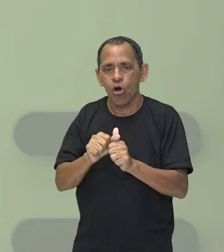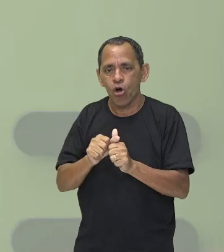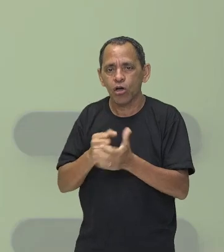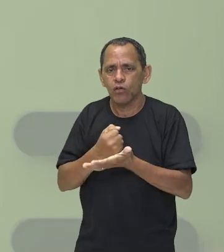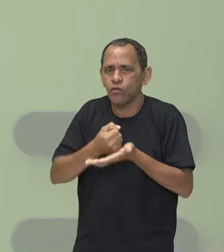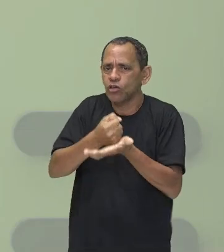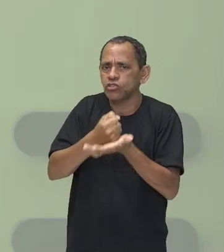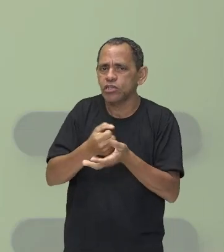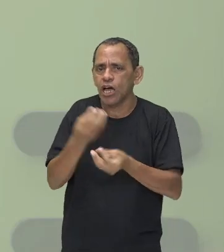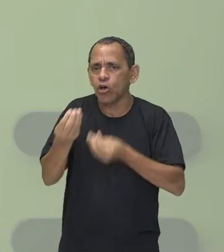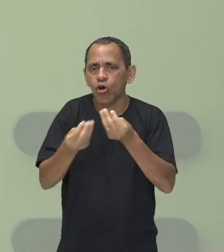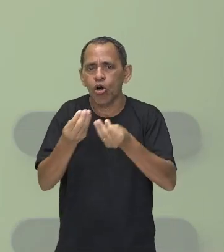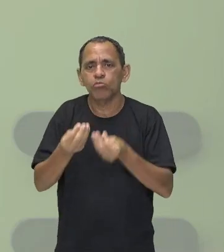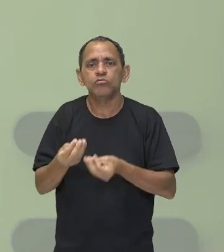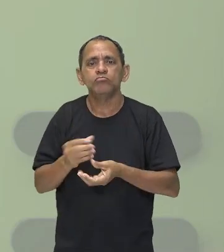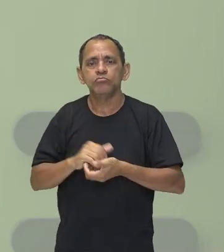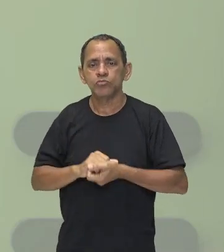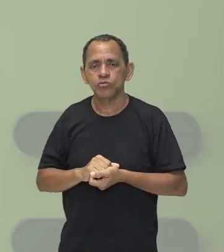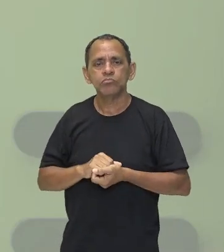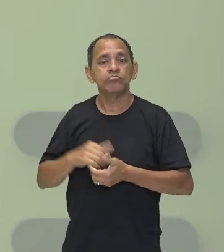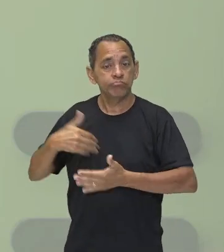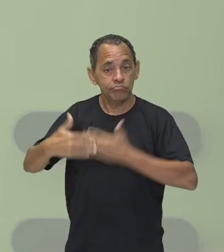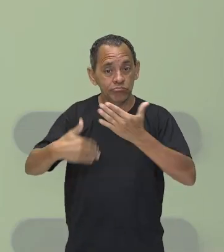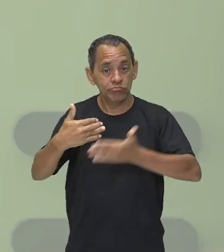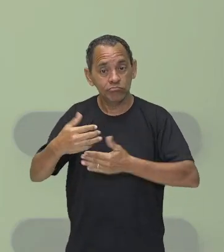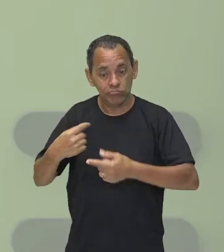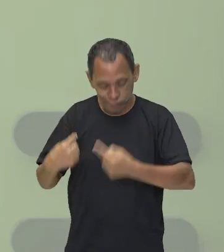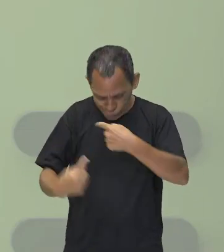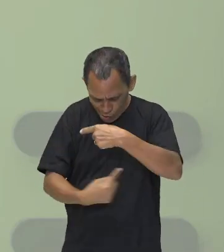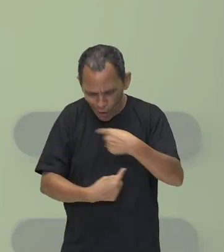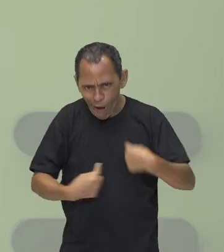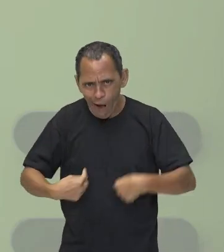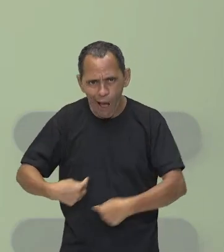ajudar no processo de digestão,